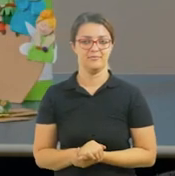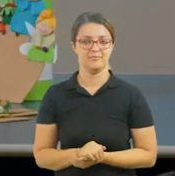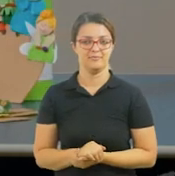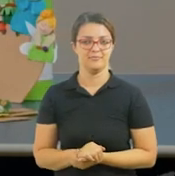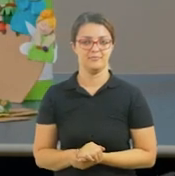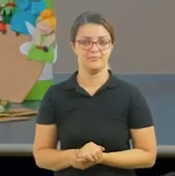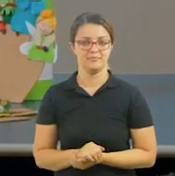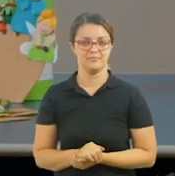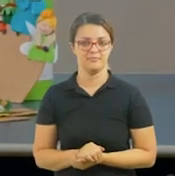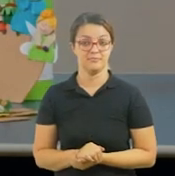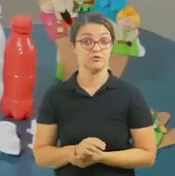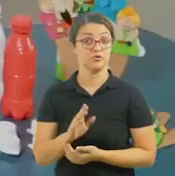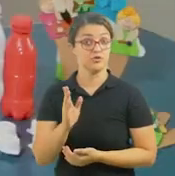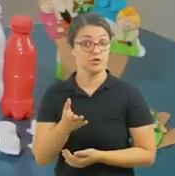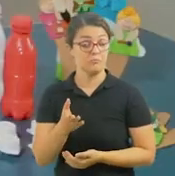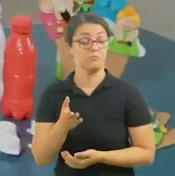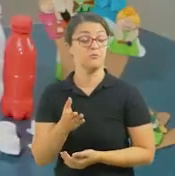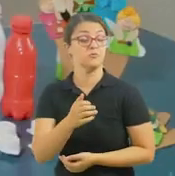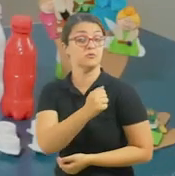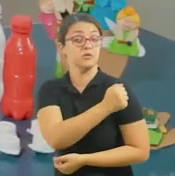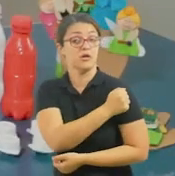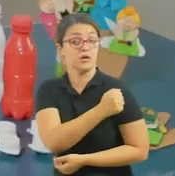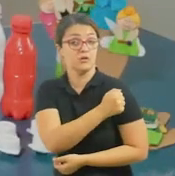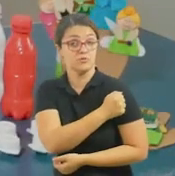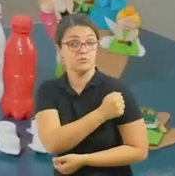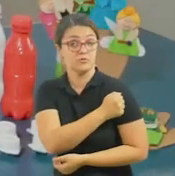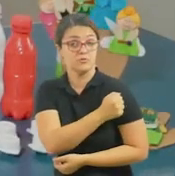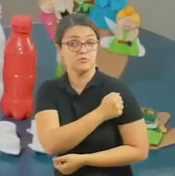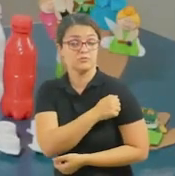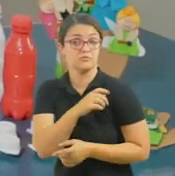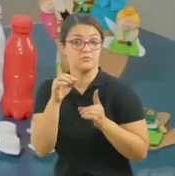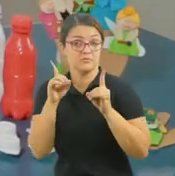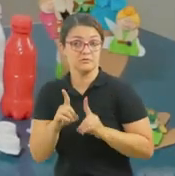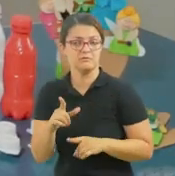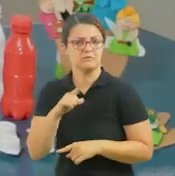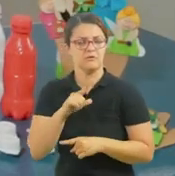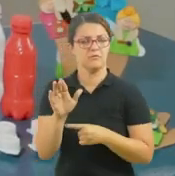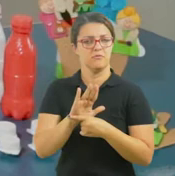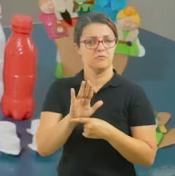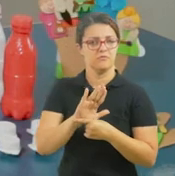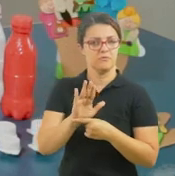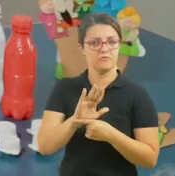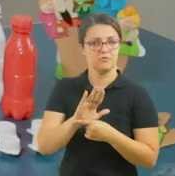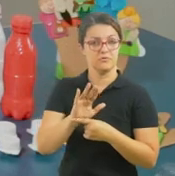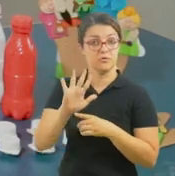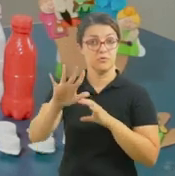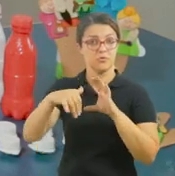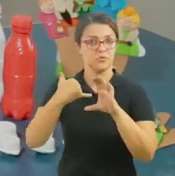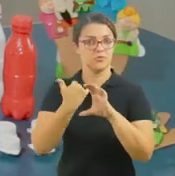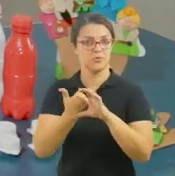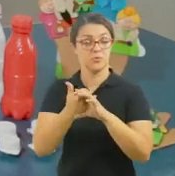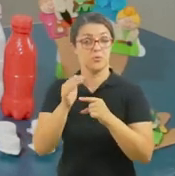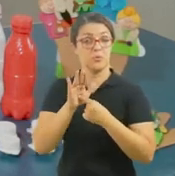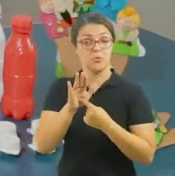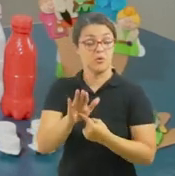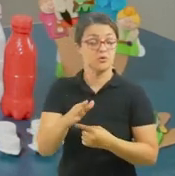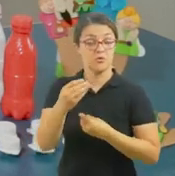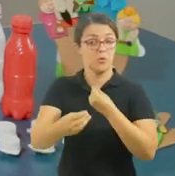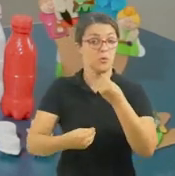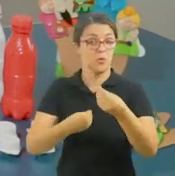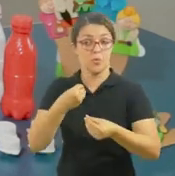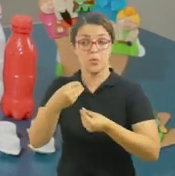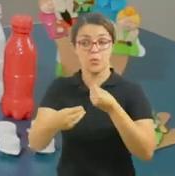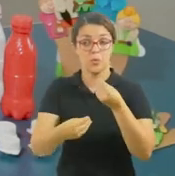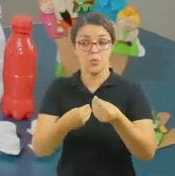E para as crianças com deficiência, nós temos esse vídeo, é um link do YouTube, onde ele mostra como que você pode